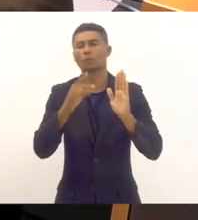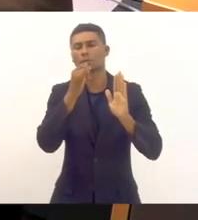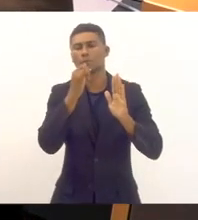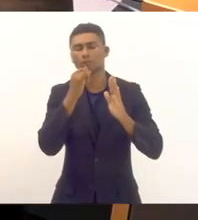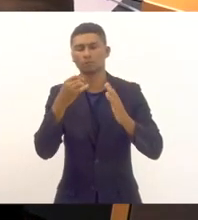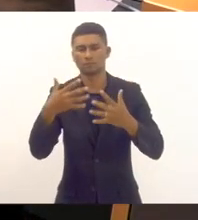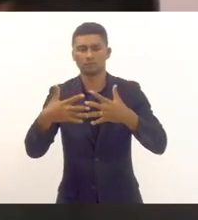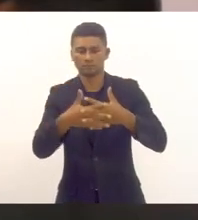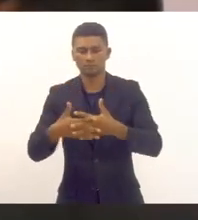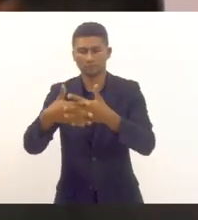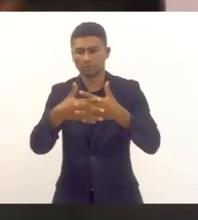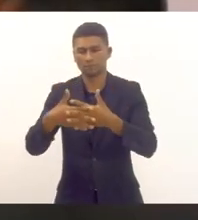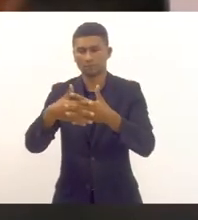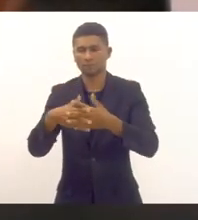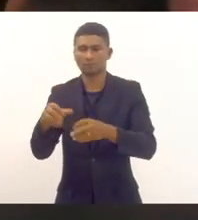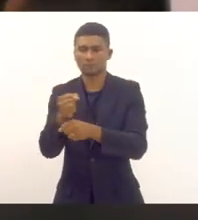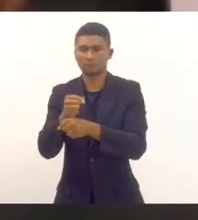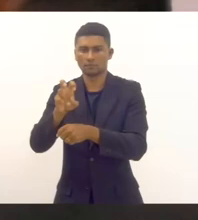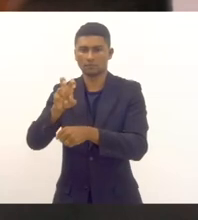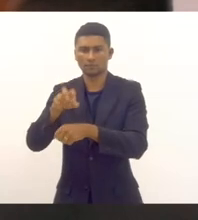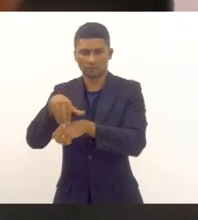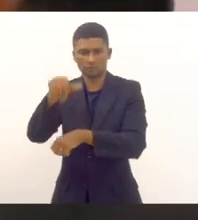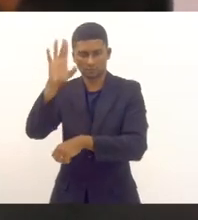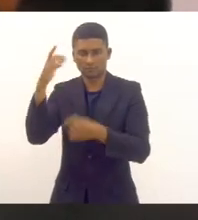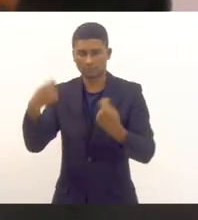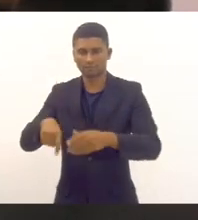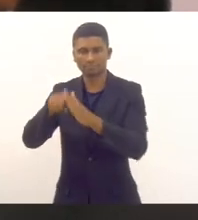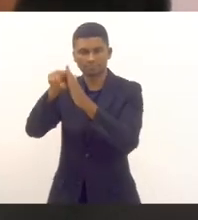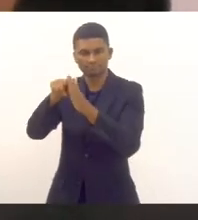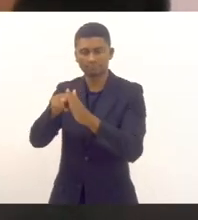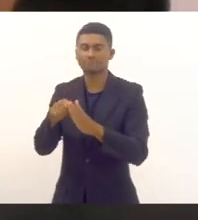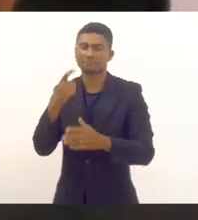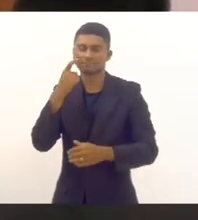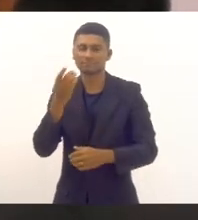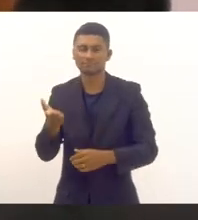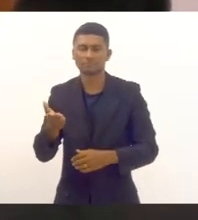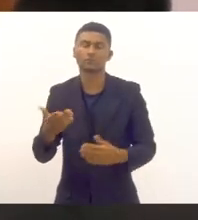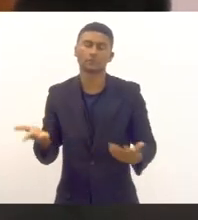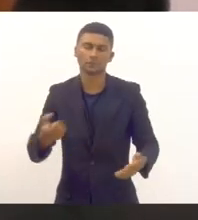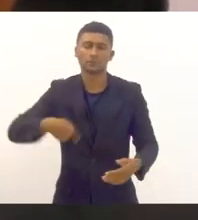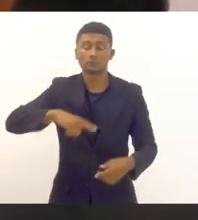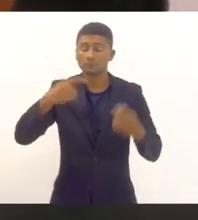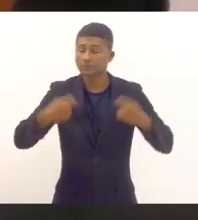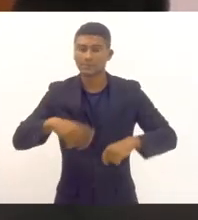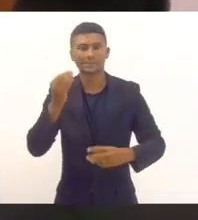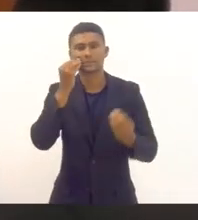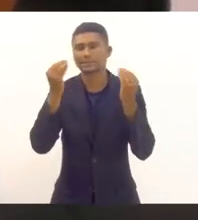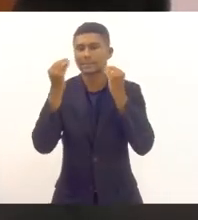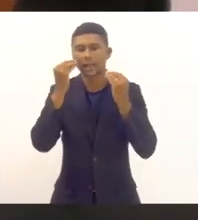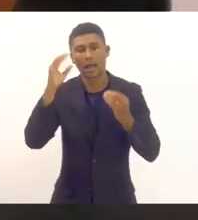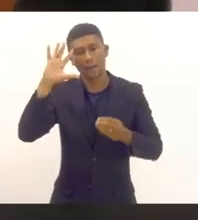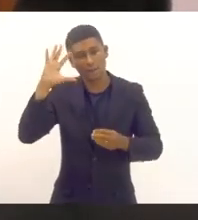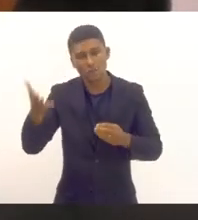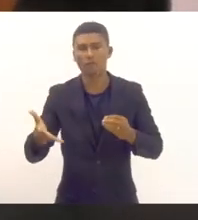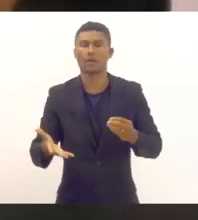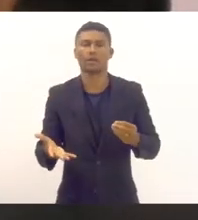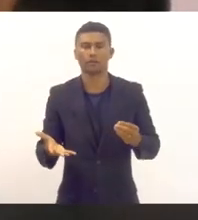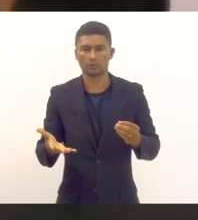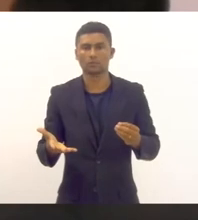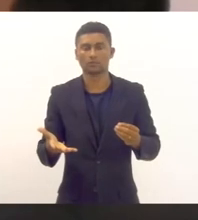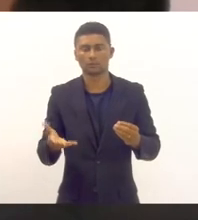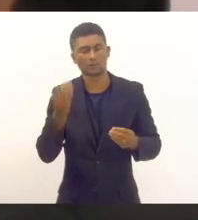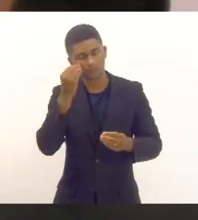5 anos ter que fazer vistoria, quer dizer, tem sempre uma pegadinha no final e a gente tem que tentar realmente resolver isso. Ok? Agradecer